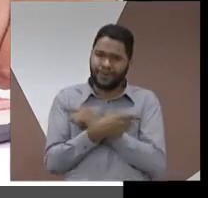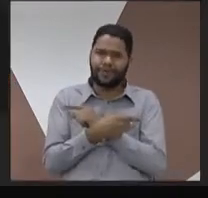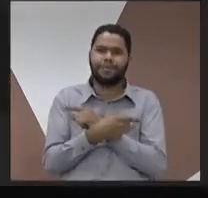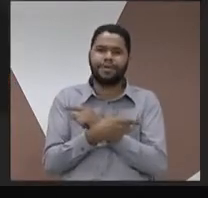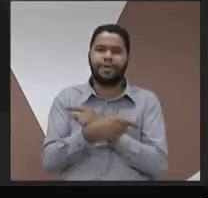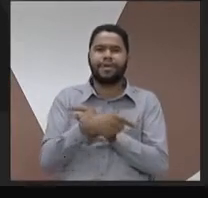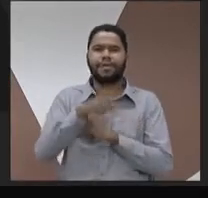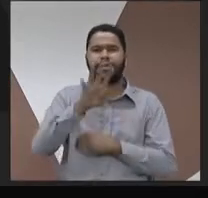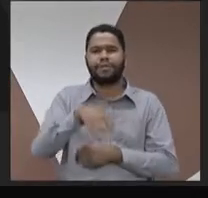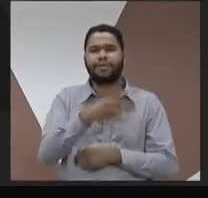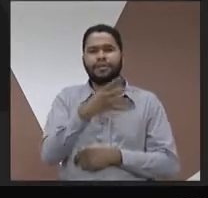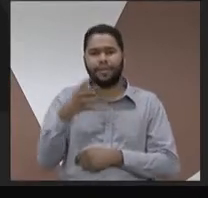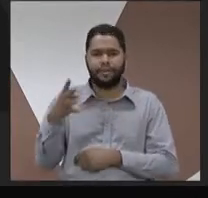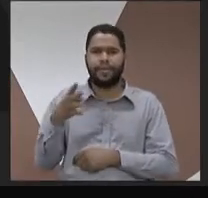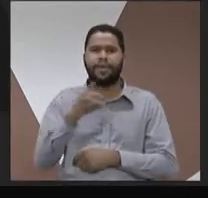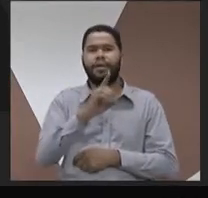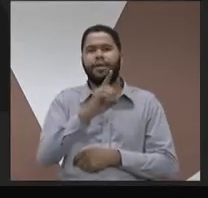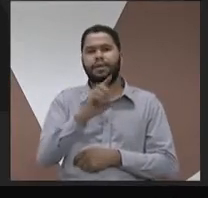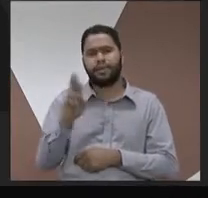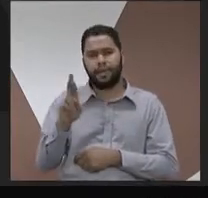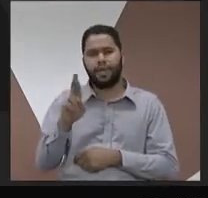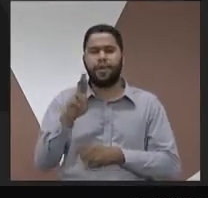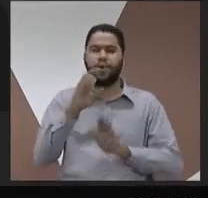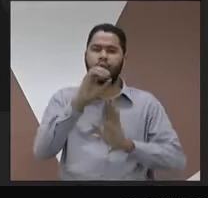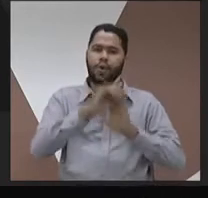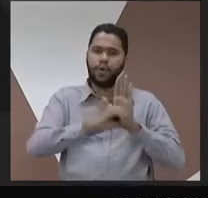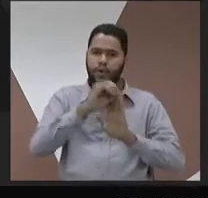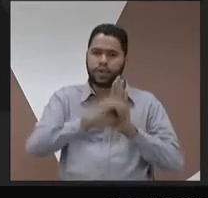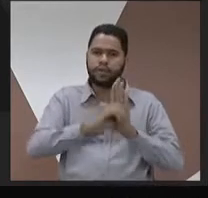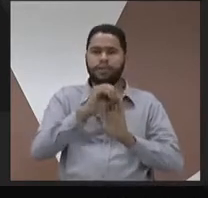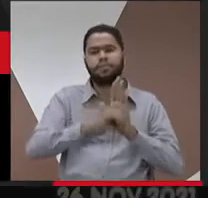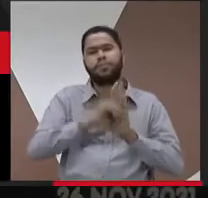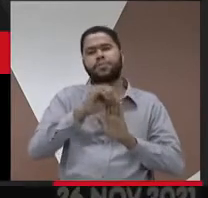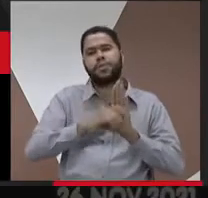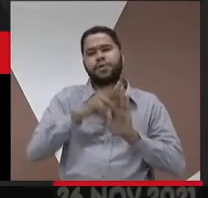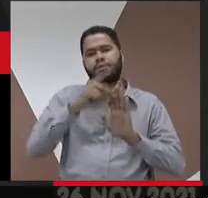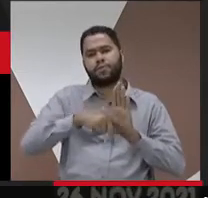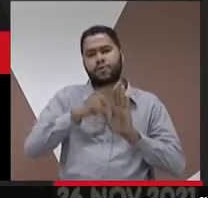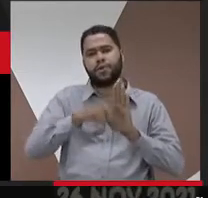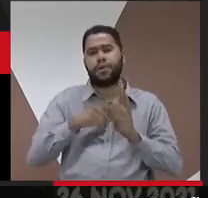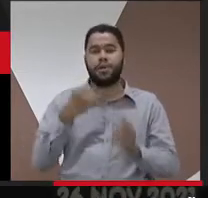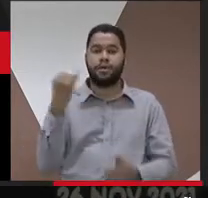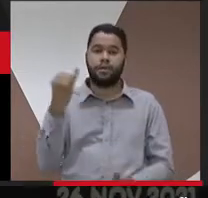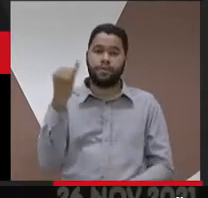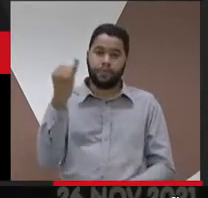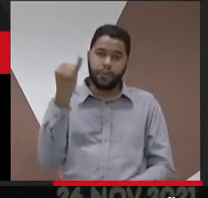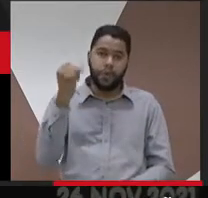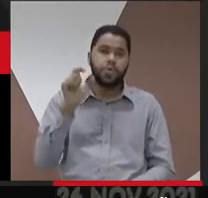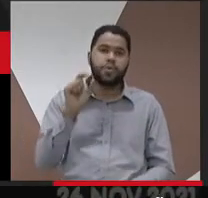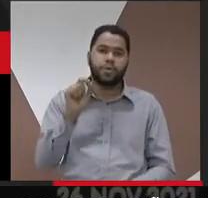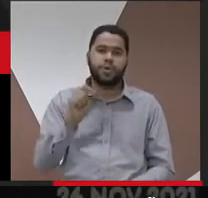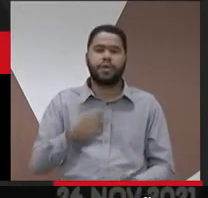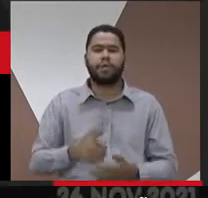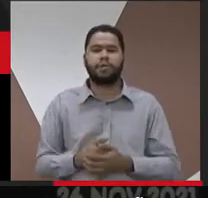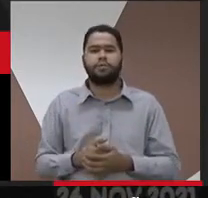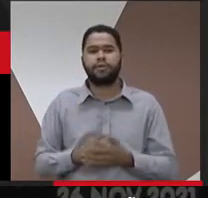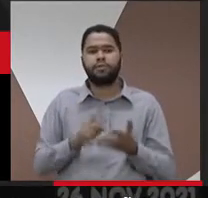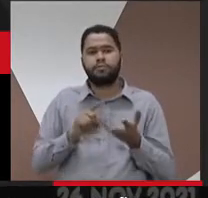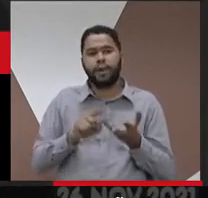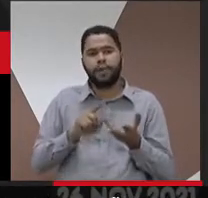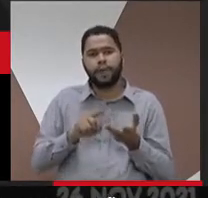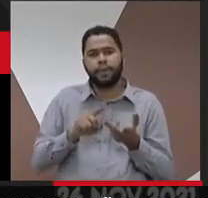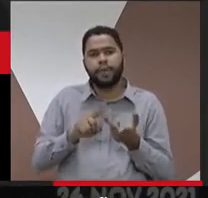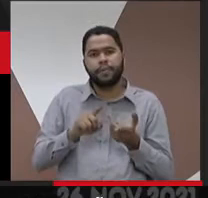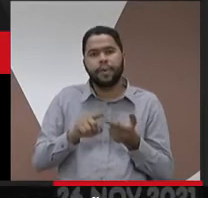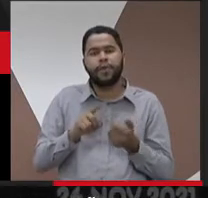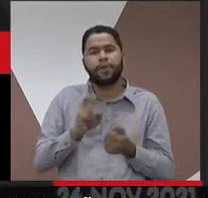tabela de preços DR com os orçamentos do projeto. Então, isso é importante que seja ressaltado, os orçamentos